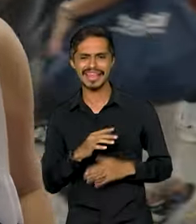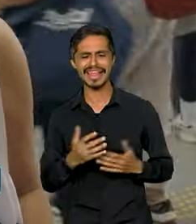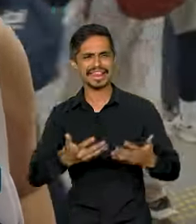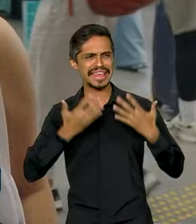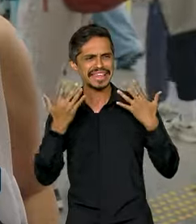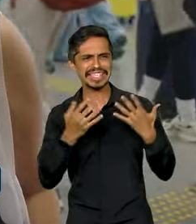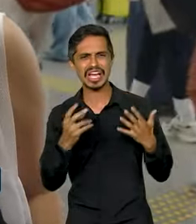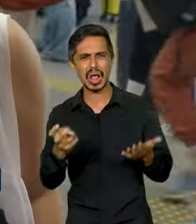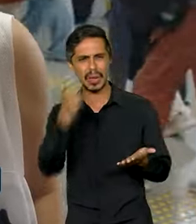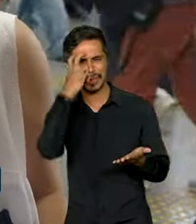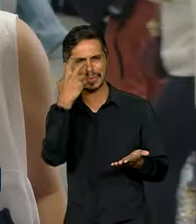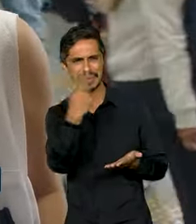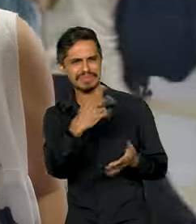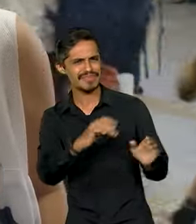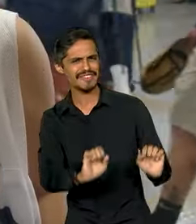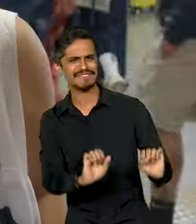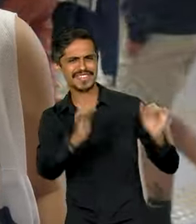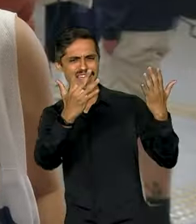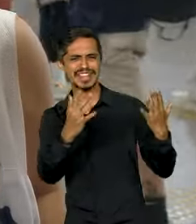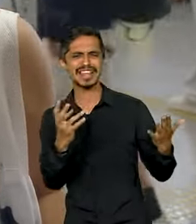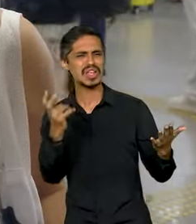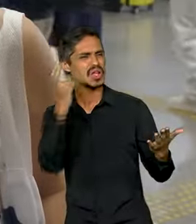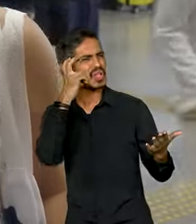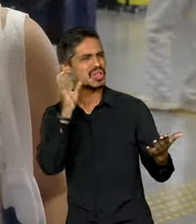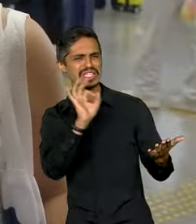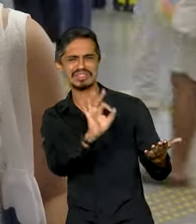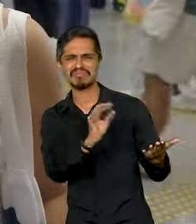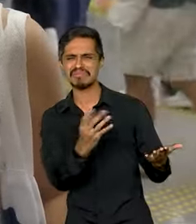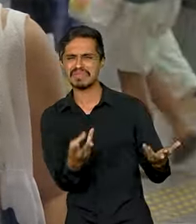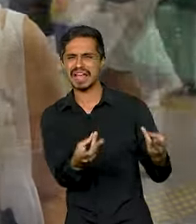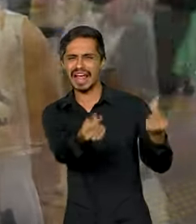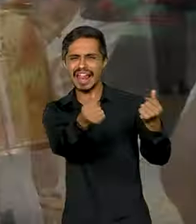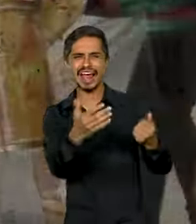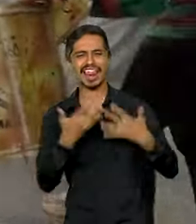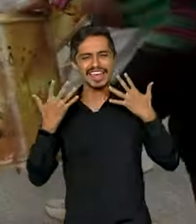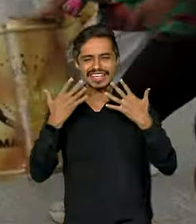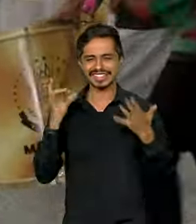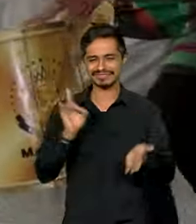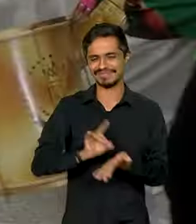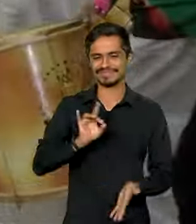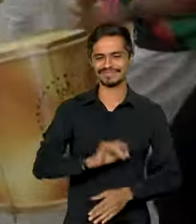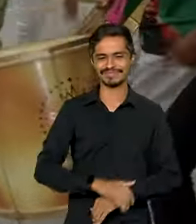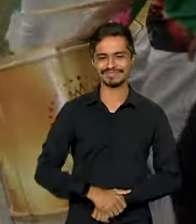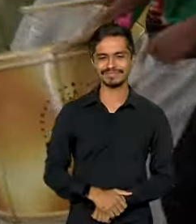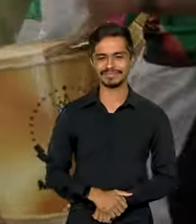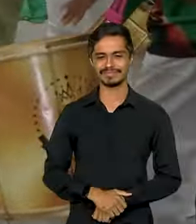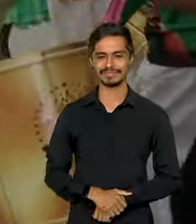cultura de fiesta, de muita sensação como de alegria.